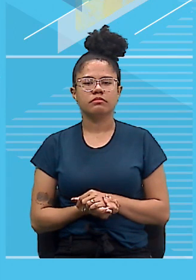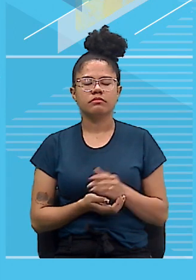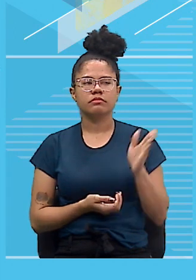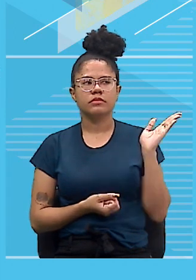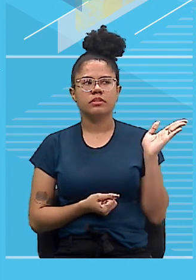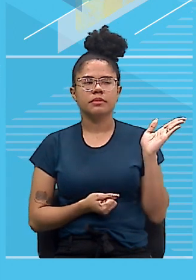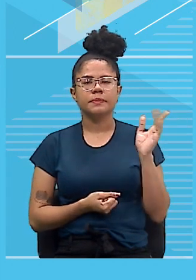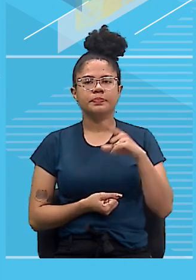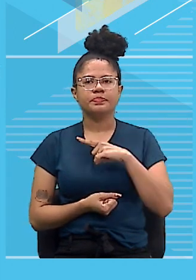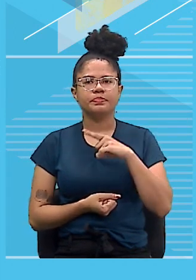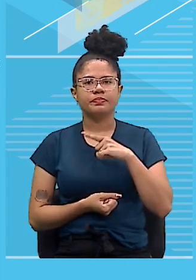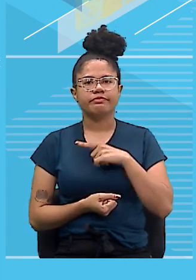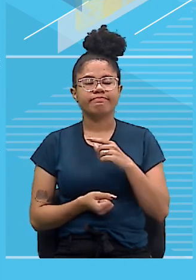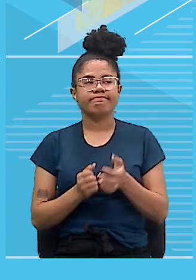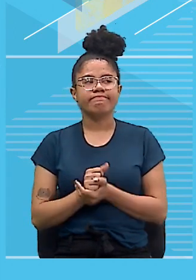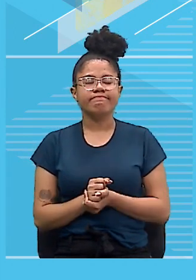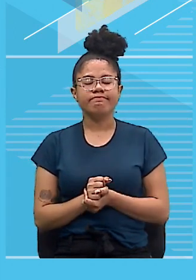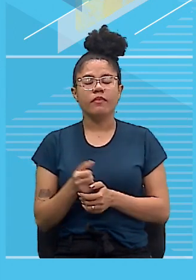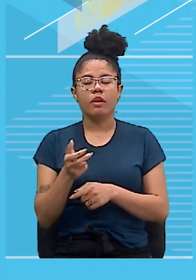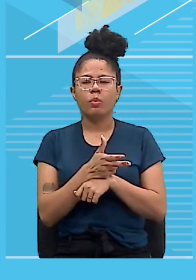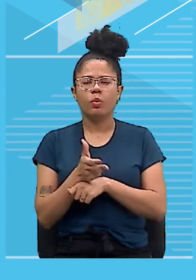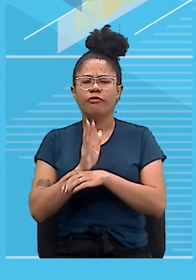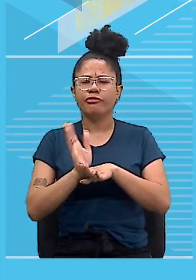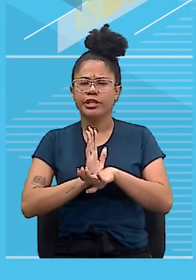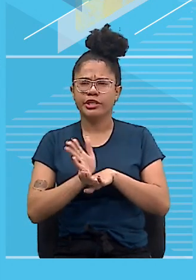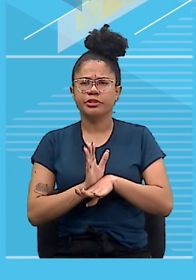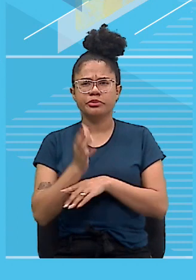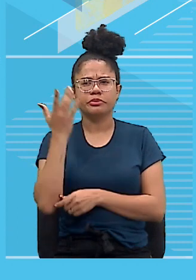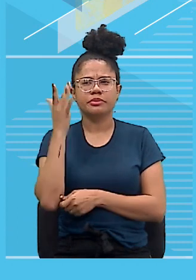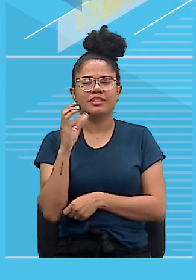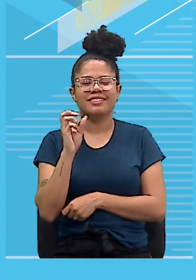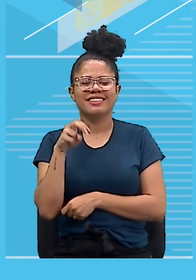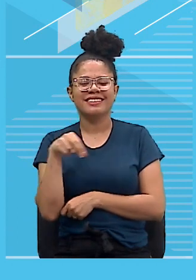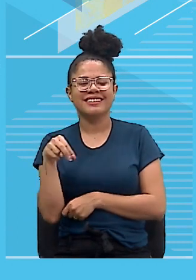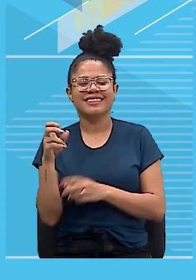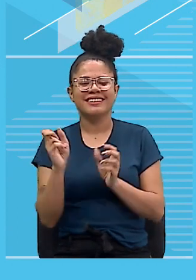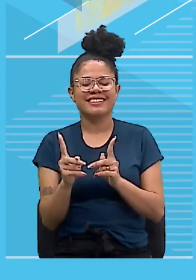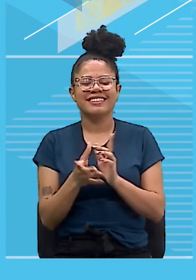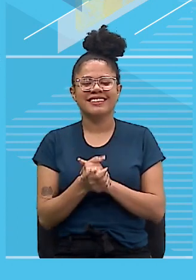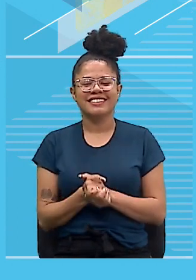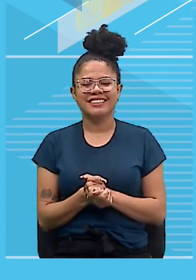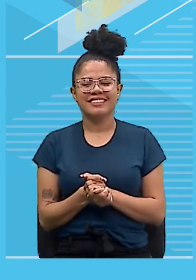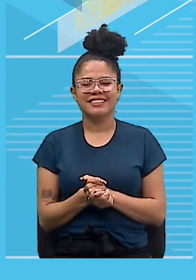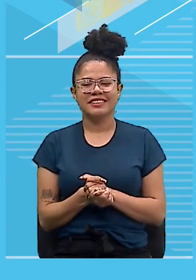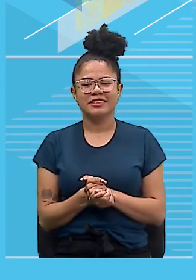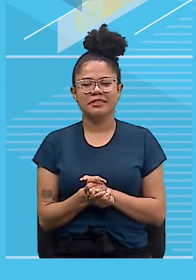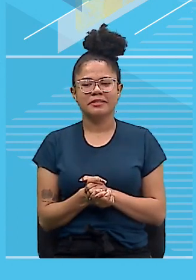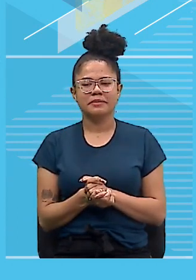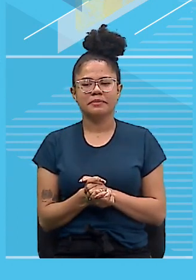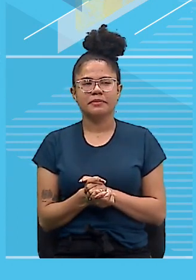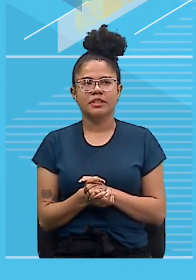uma reportagem não tenho certeza da CNN onde nessa reportagem da CNN